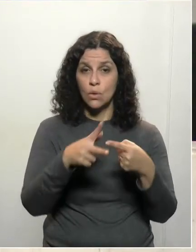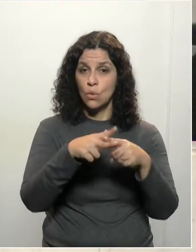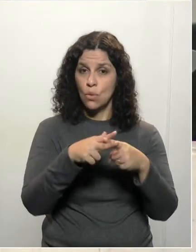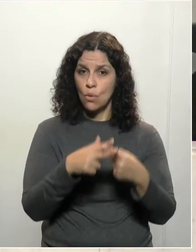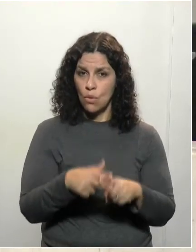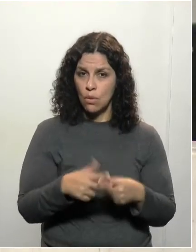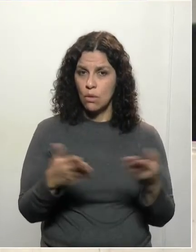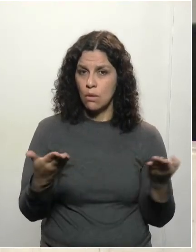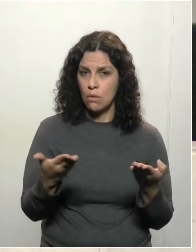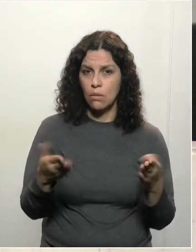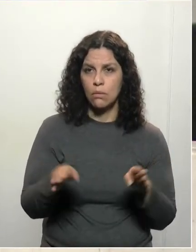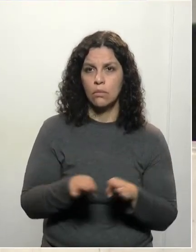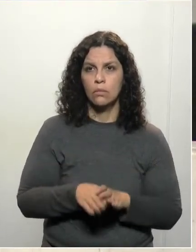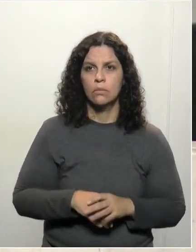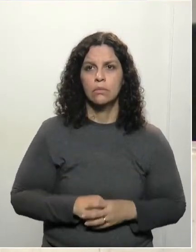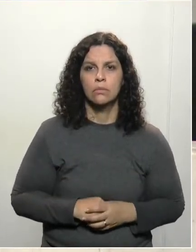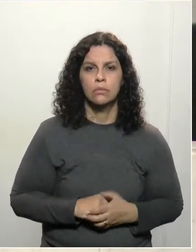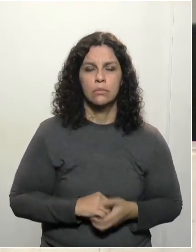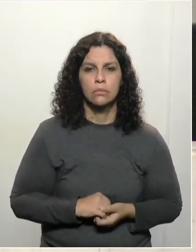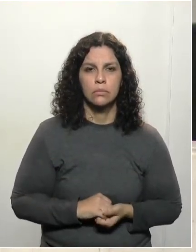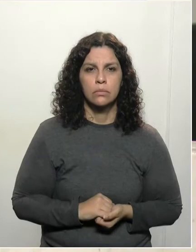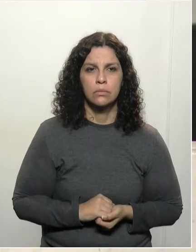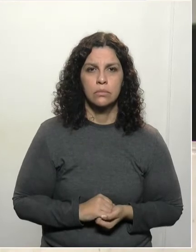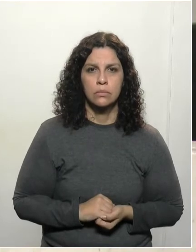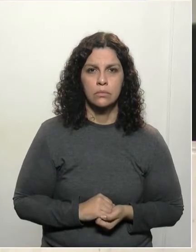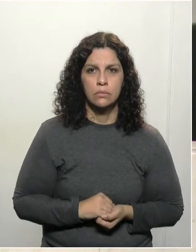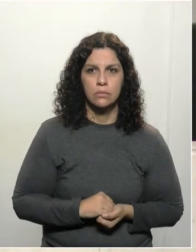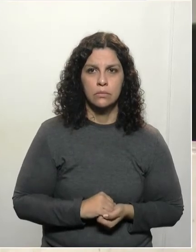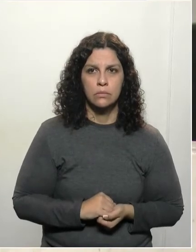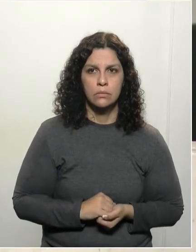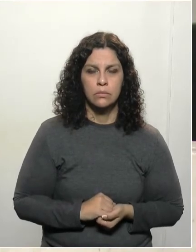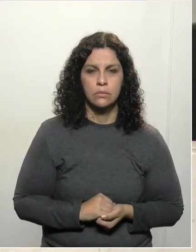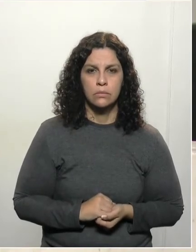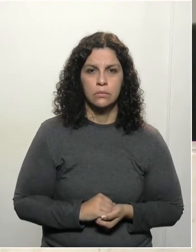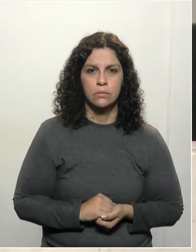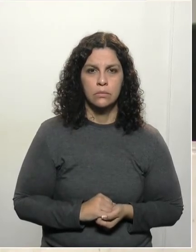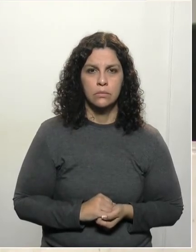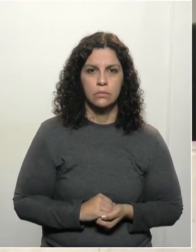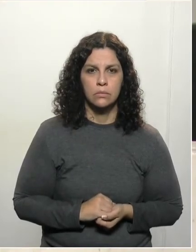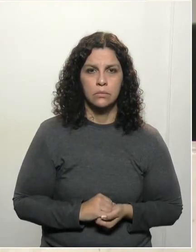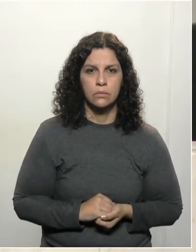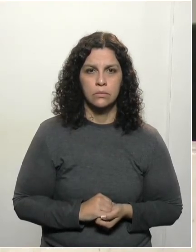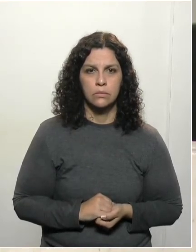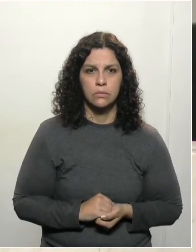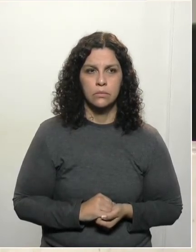correção. Ele pediu um destaque da emenda 1, mas agora já era.